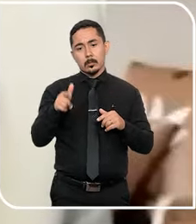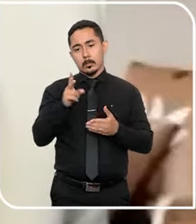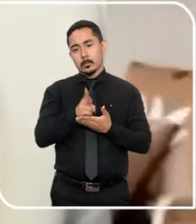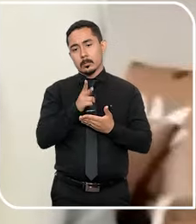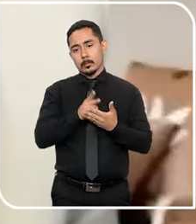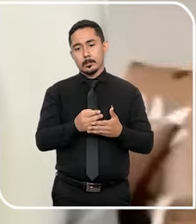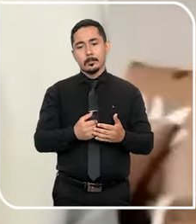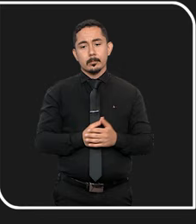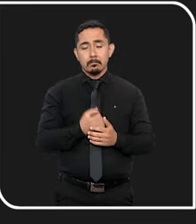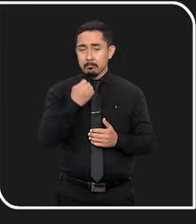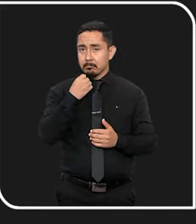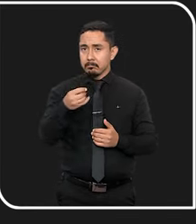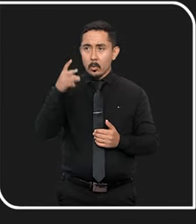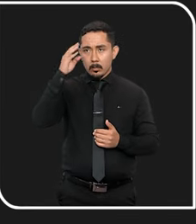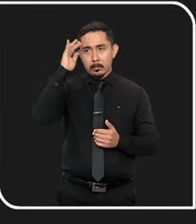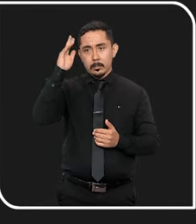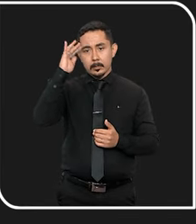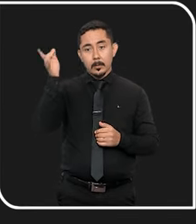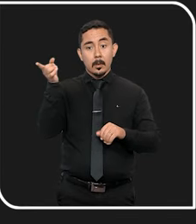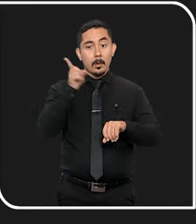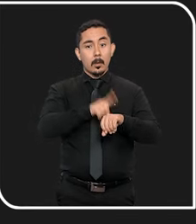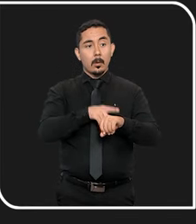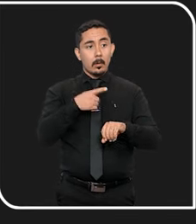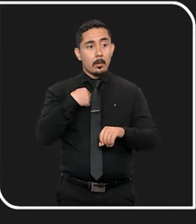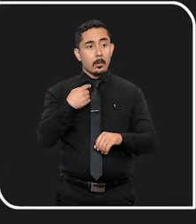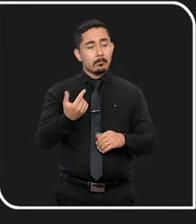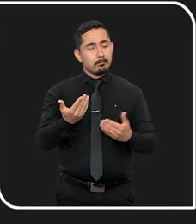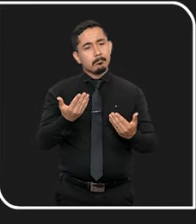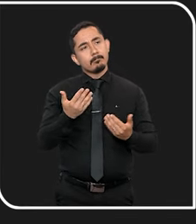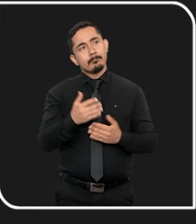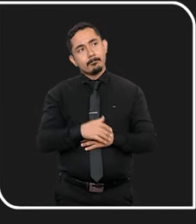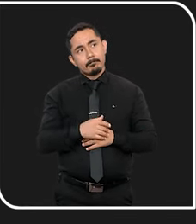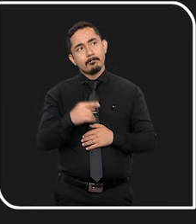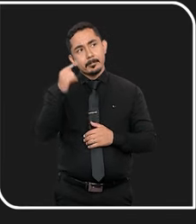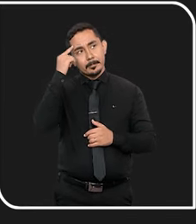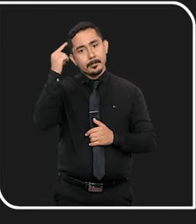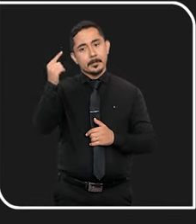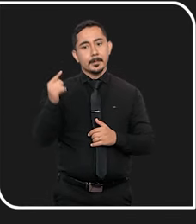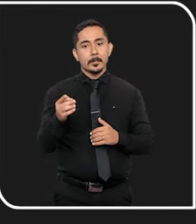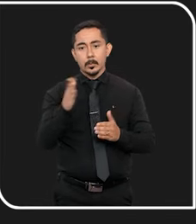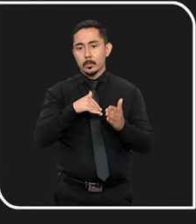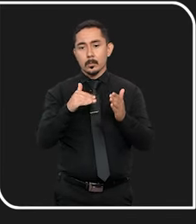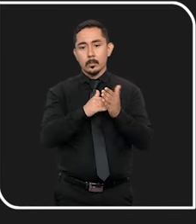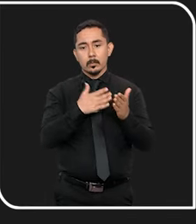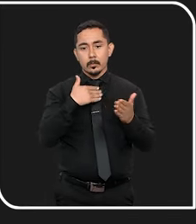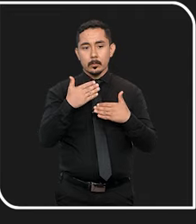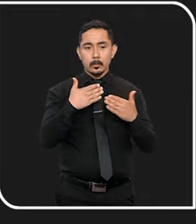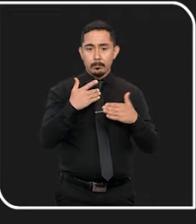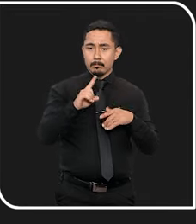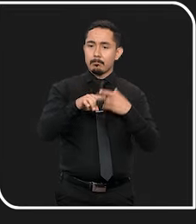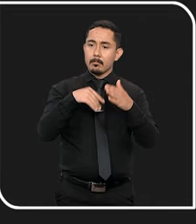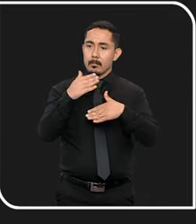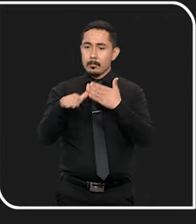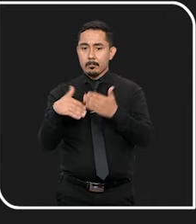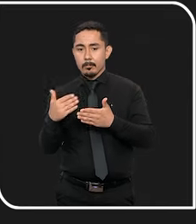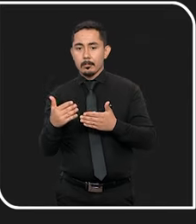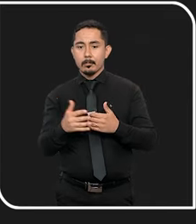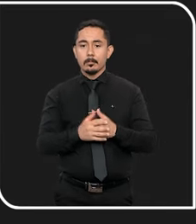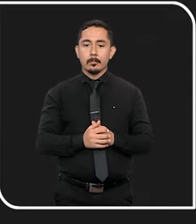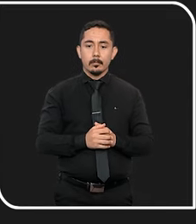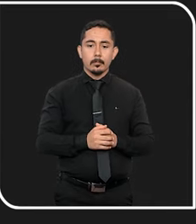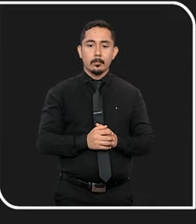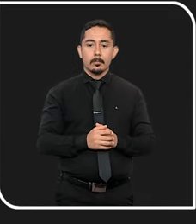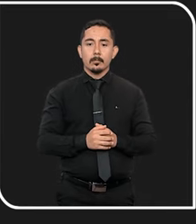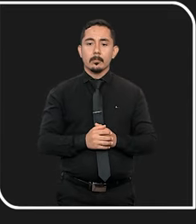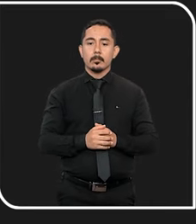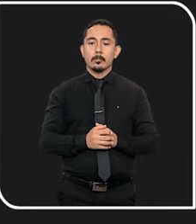sabe não e foi muito bom a reflexão na hora eu não né assim eu fui eu fui refletir sobre toda a conversa depois assim